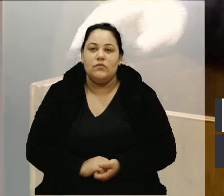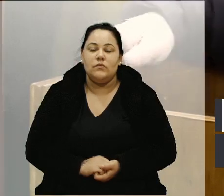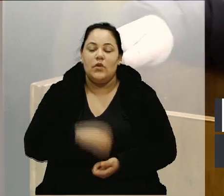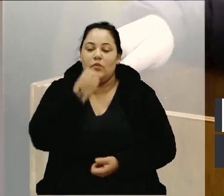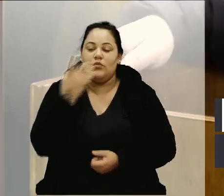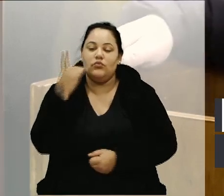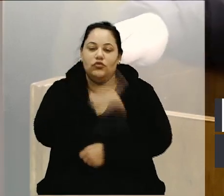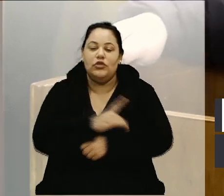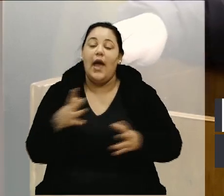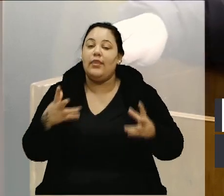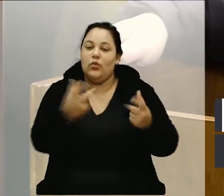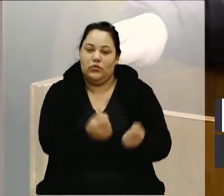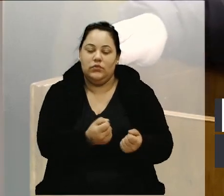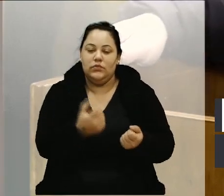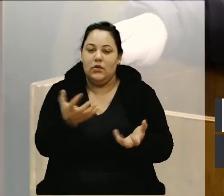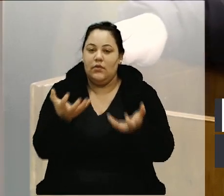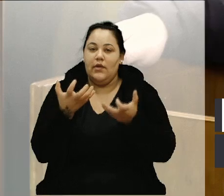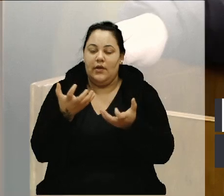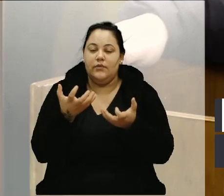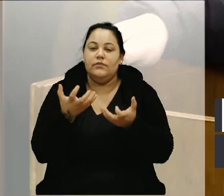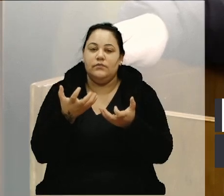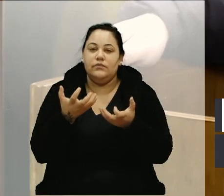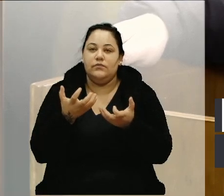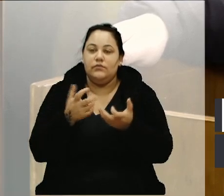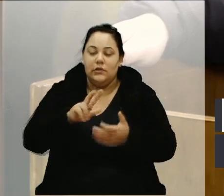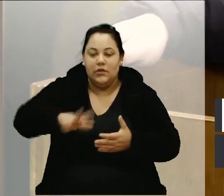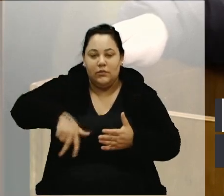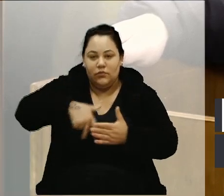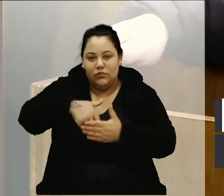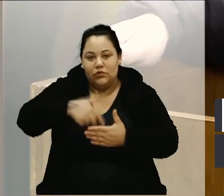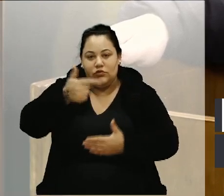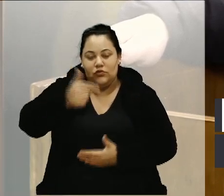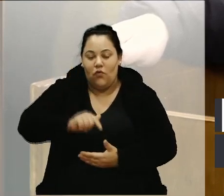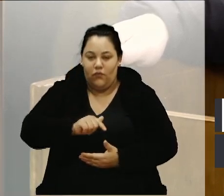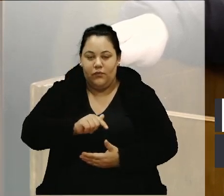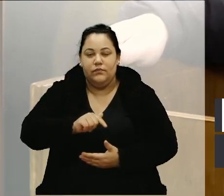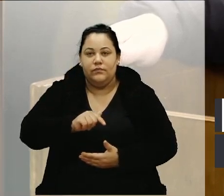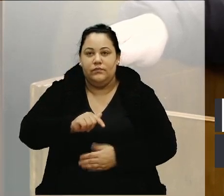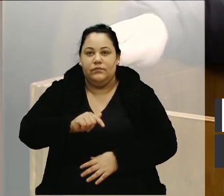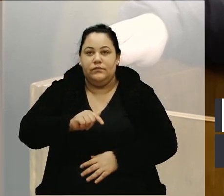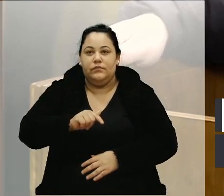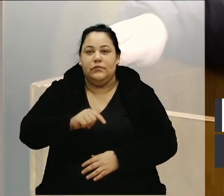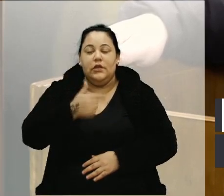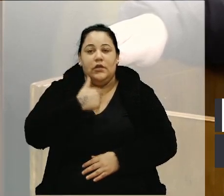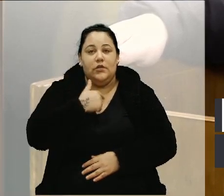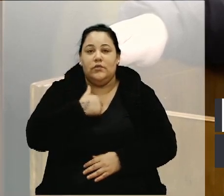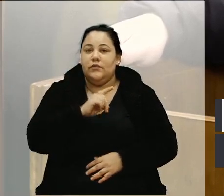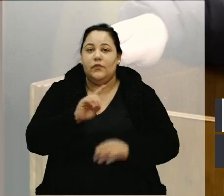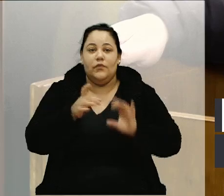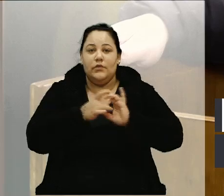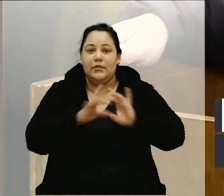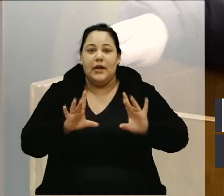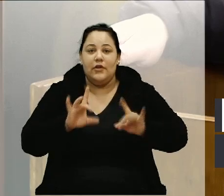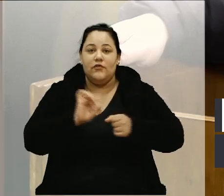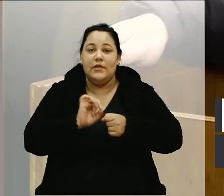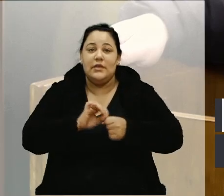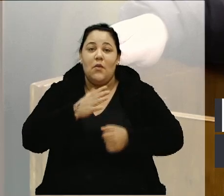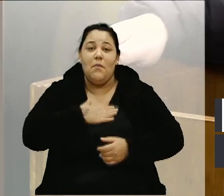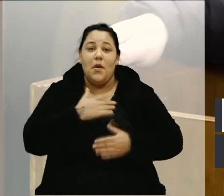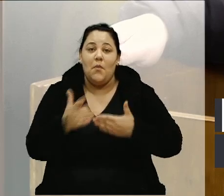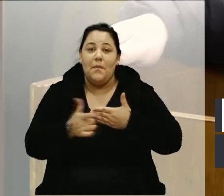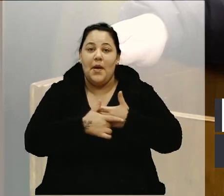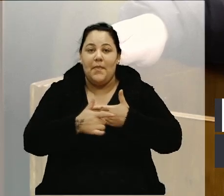Eu quero subir novamente essa tribuna e não vou deixar, vereador Zanquim, de fazer o meu papel como